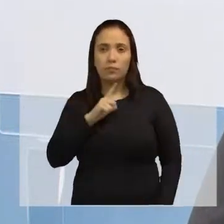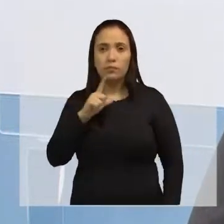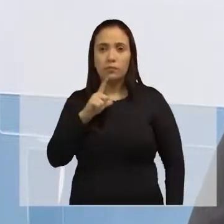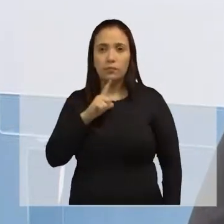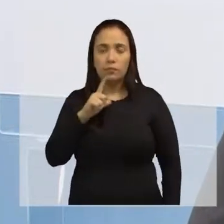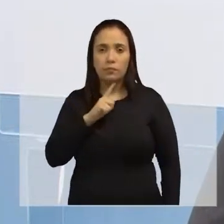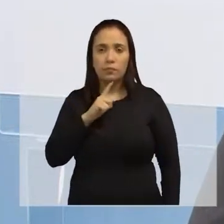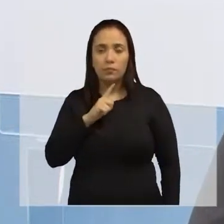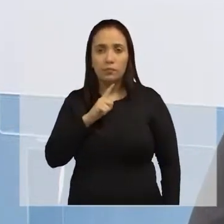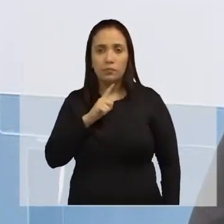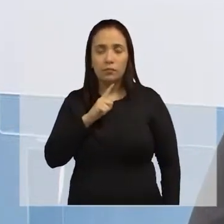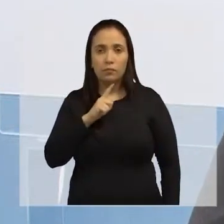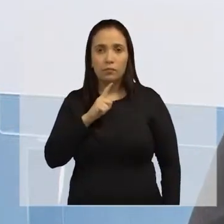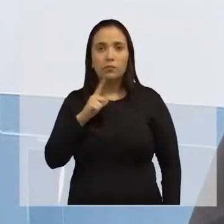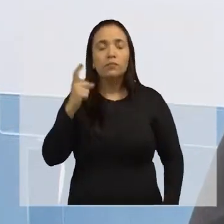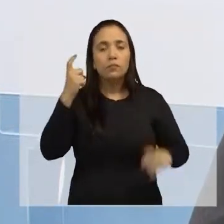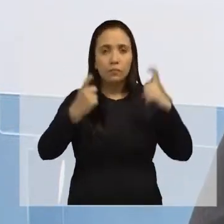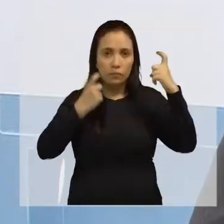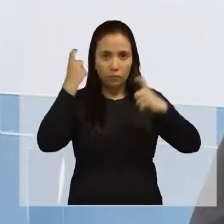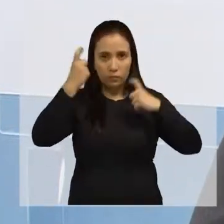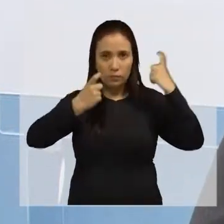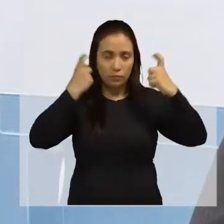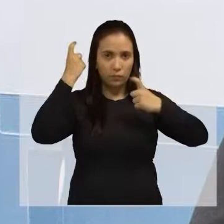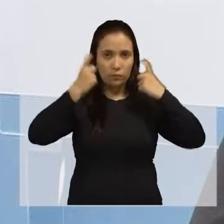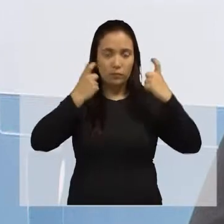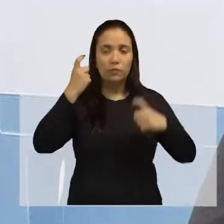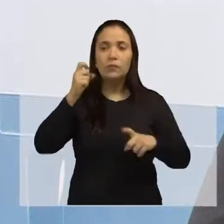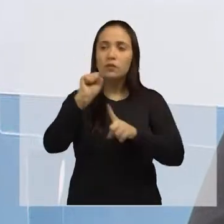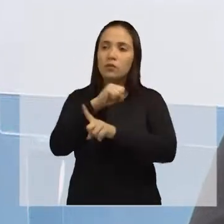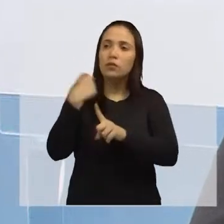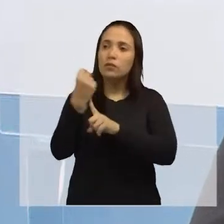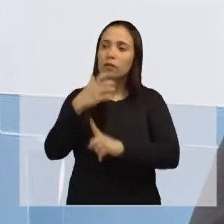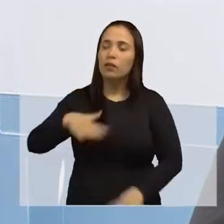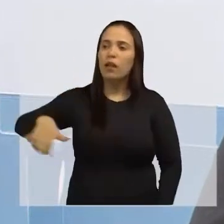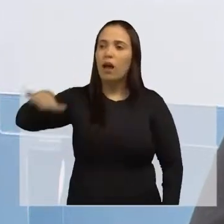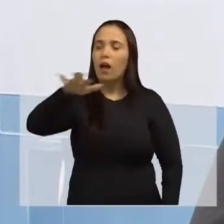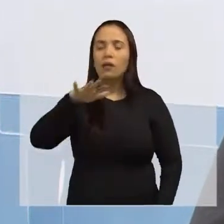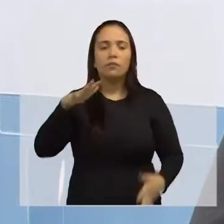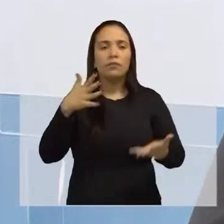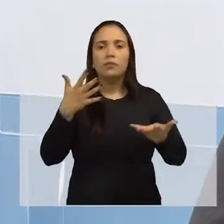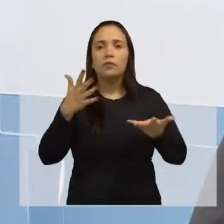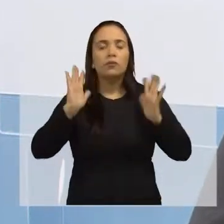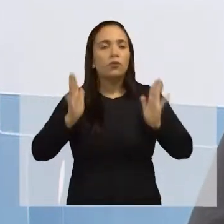gera uma preocupação e uma reação da sociedade, que não aceita mais ser